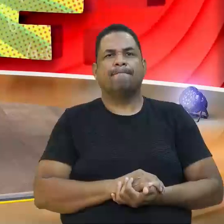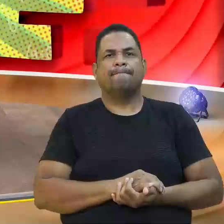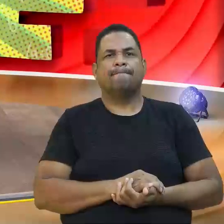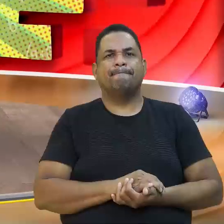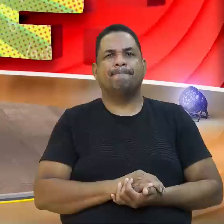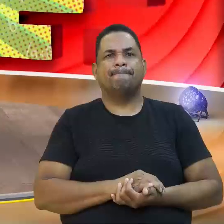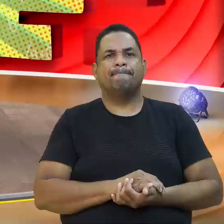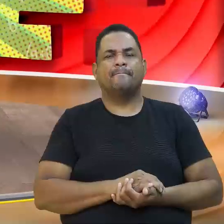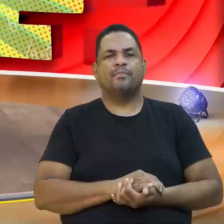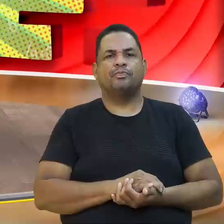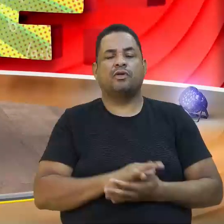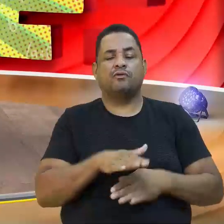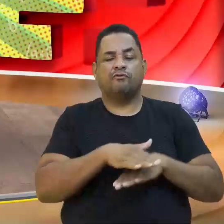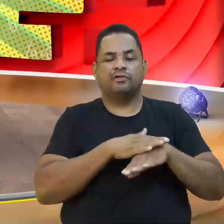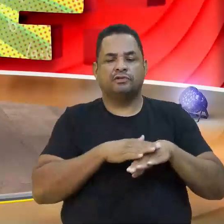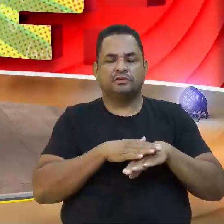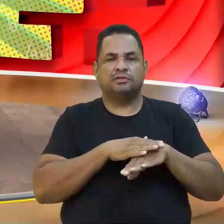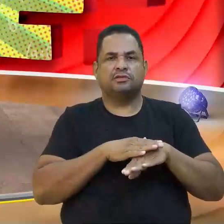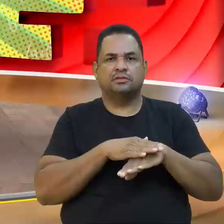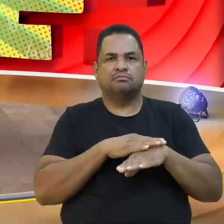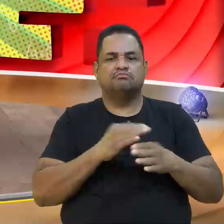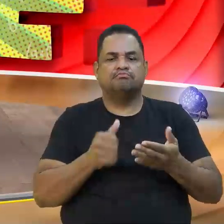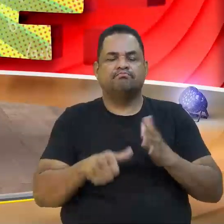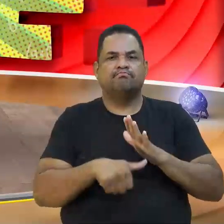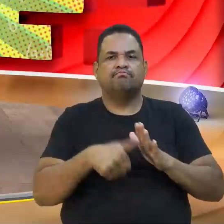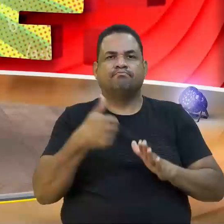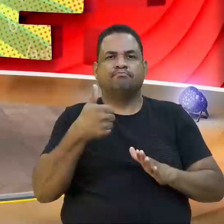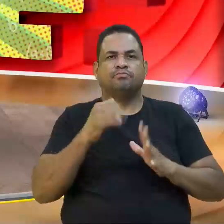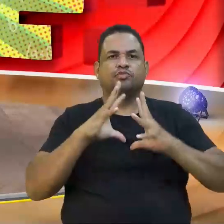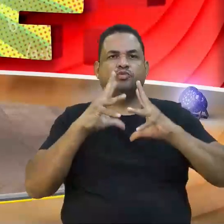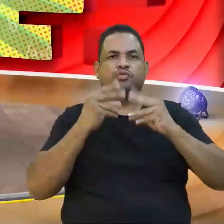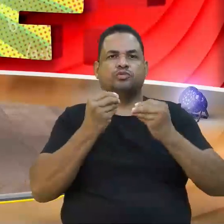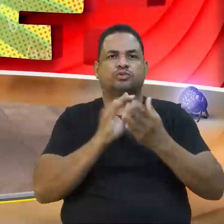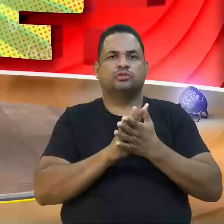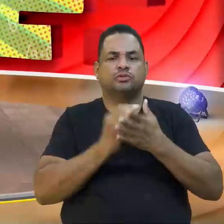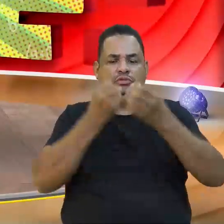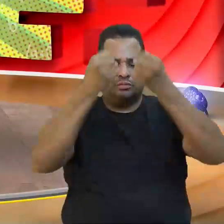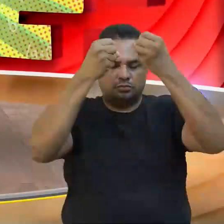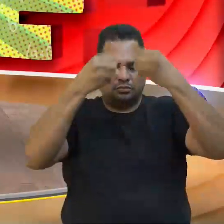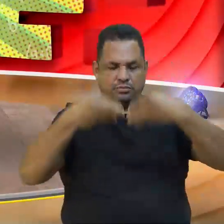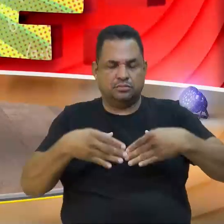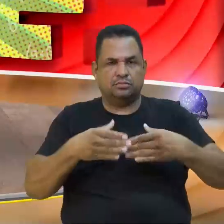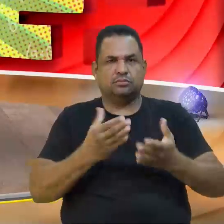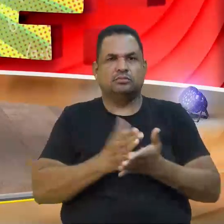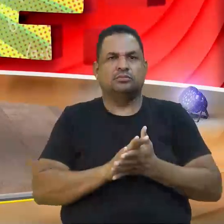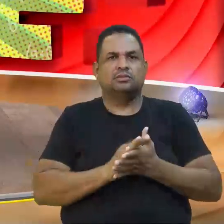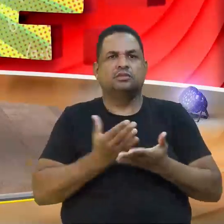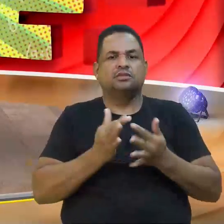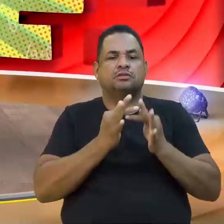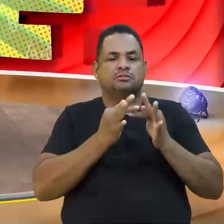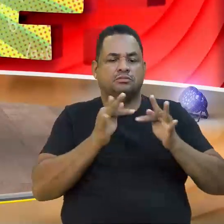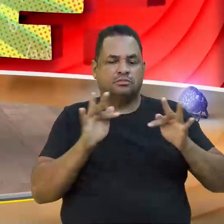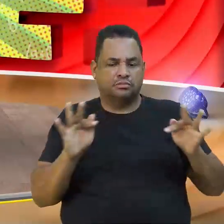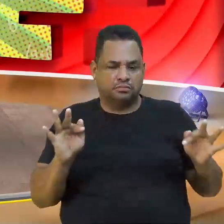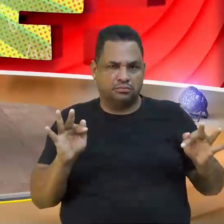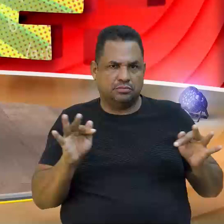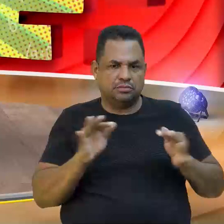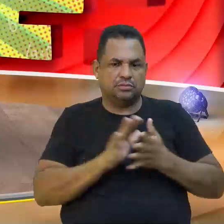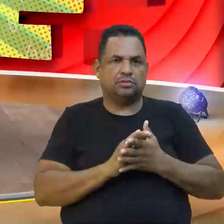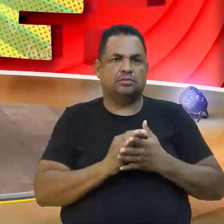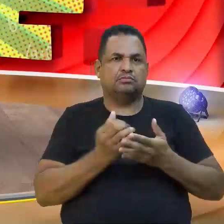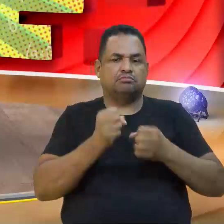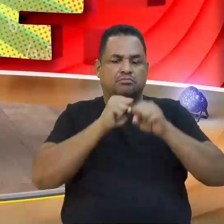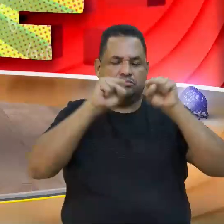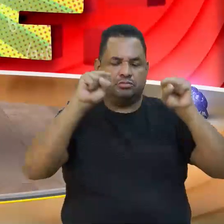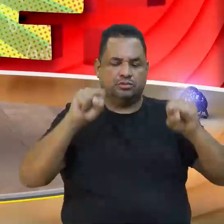uma conversadinha. Vocês viram que isso tudo que a gente está trabalhando já são funções e já plano cartesiano. Não